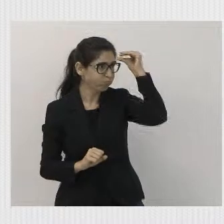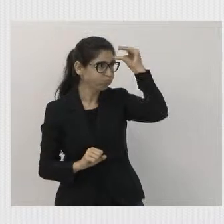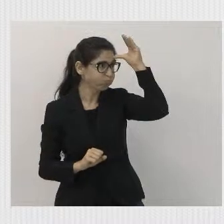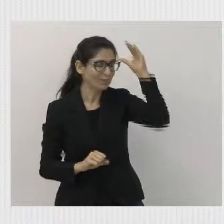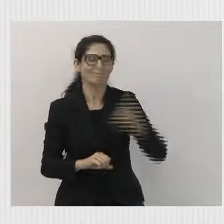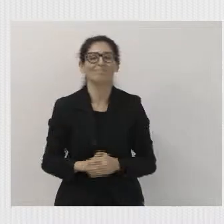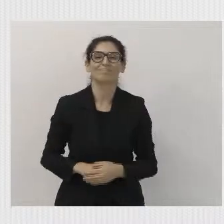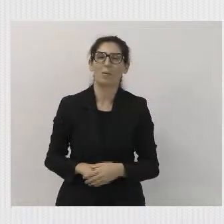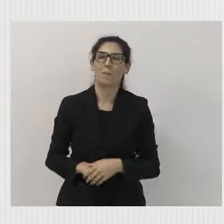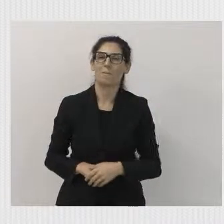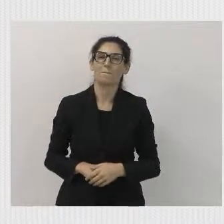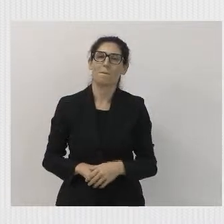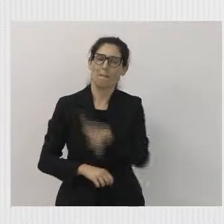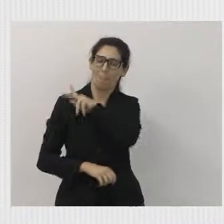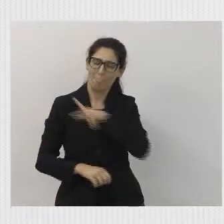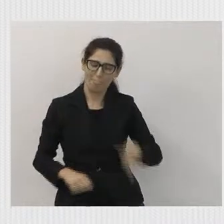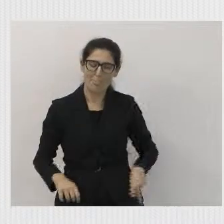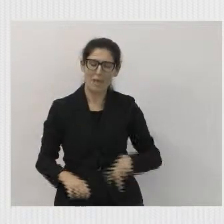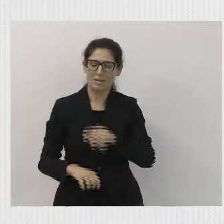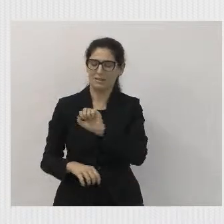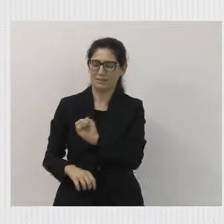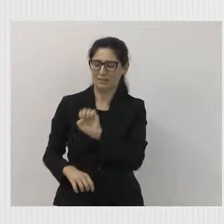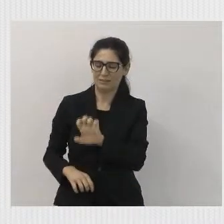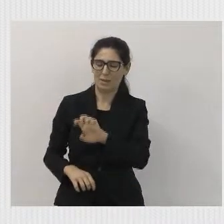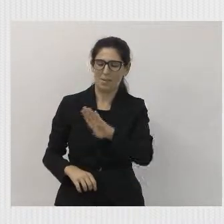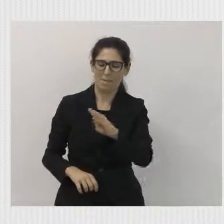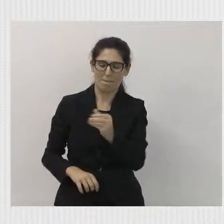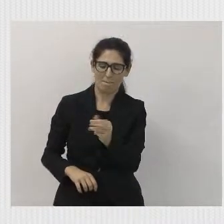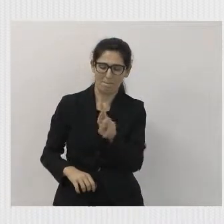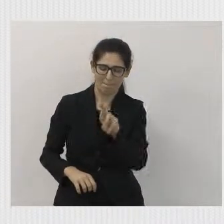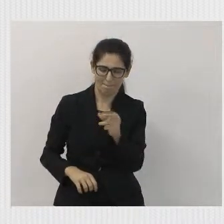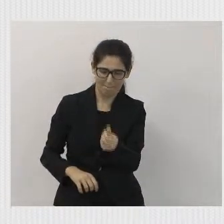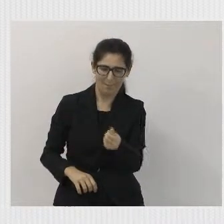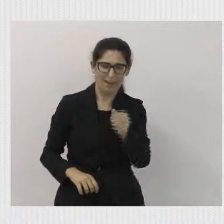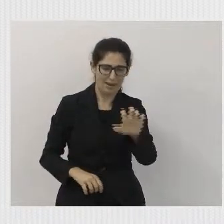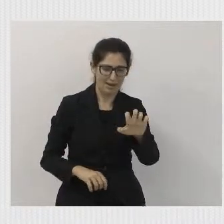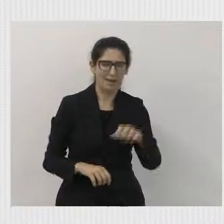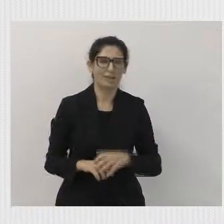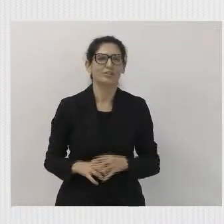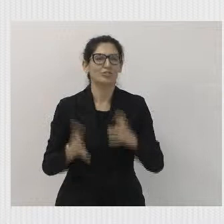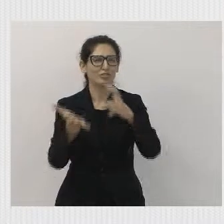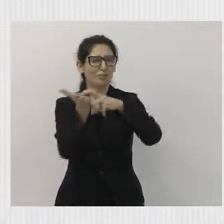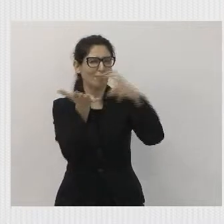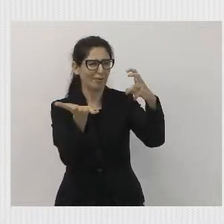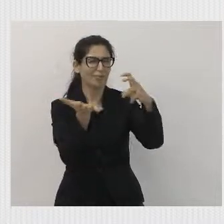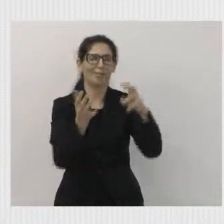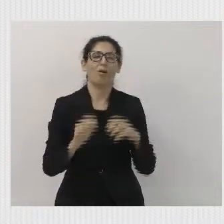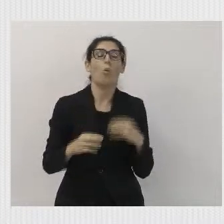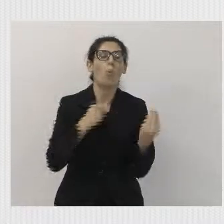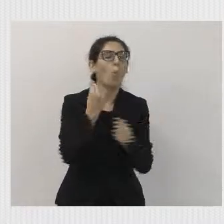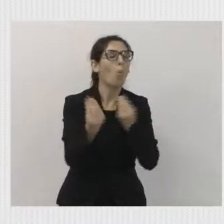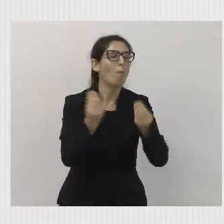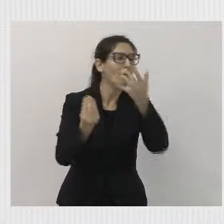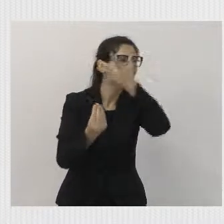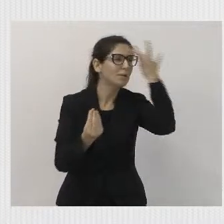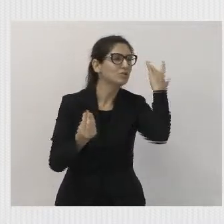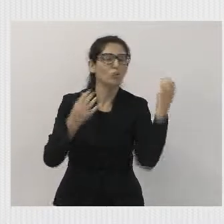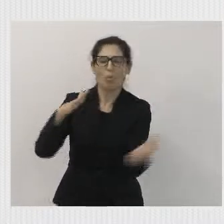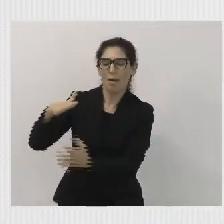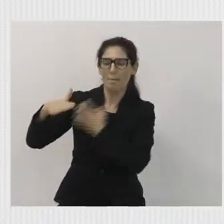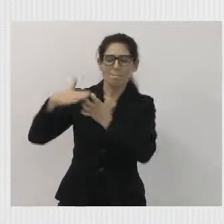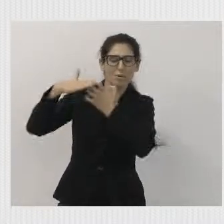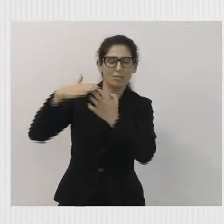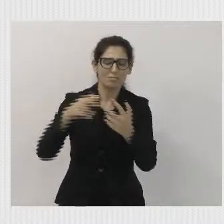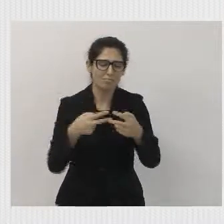SEBRAE, que foi uma das palestras, né, uma manhã de discussão sobre empreendedorismo, e